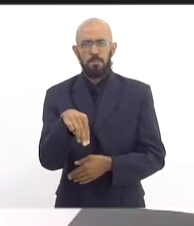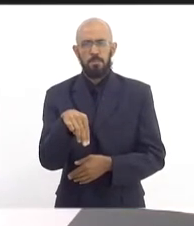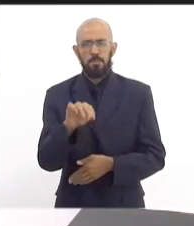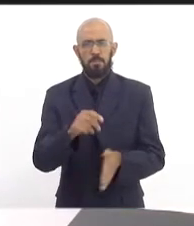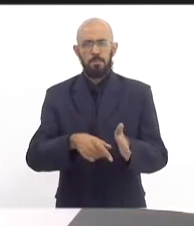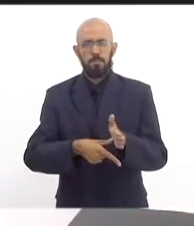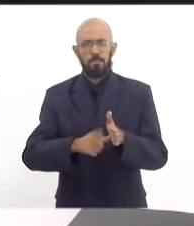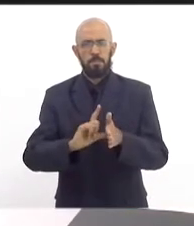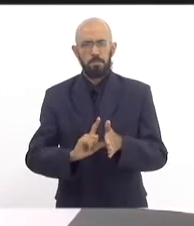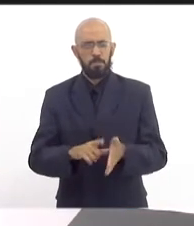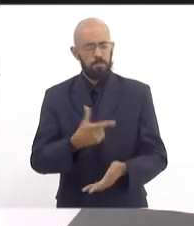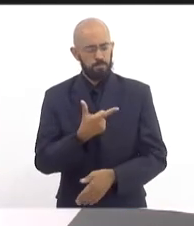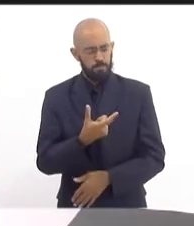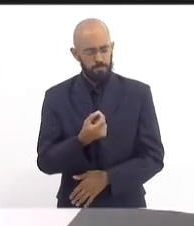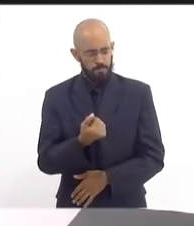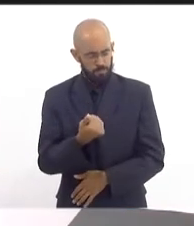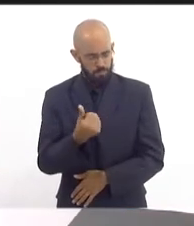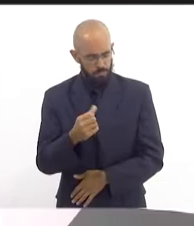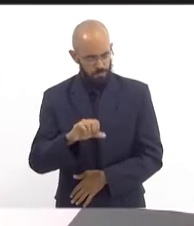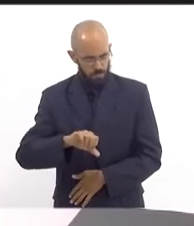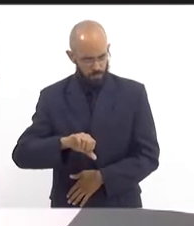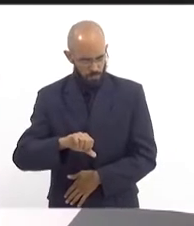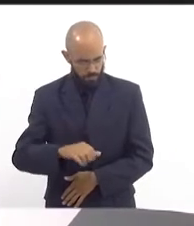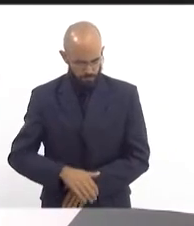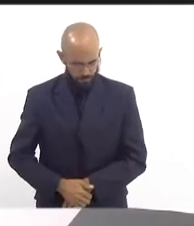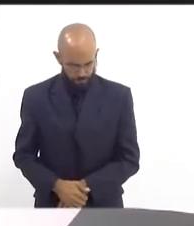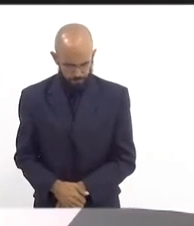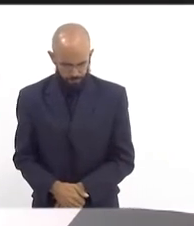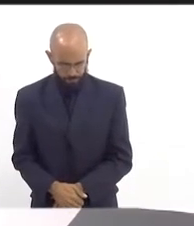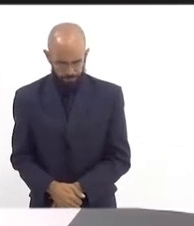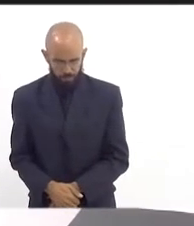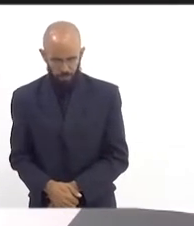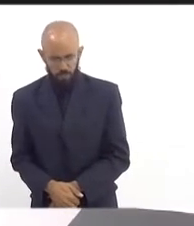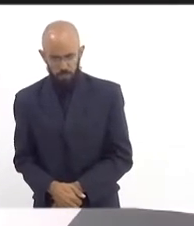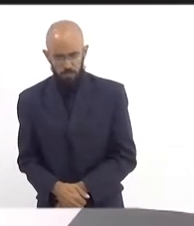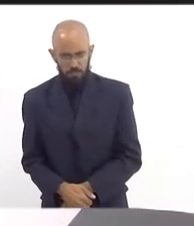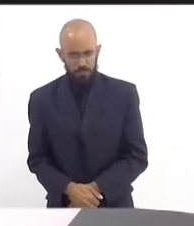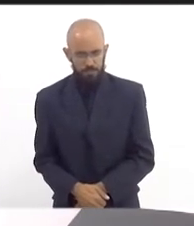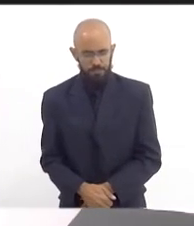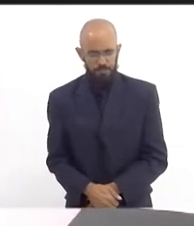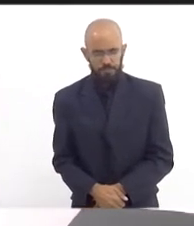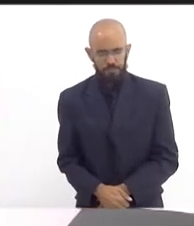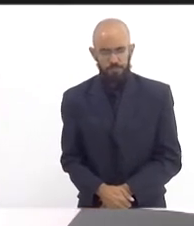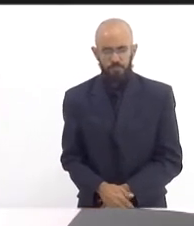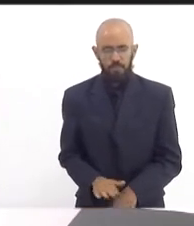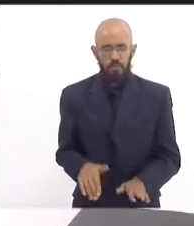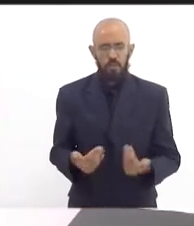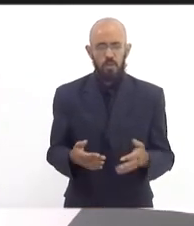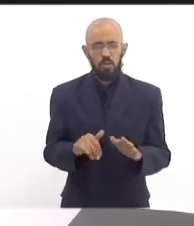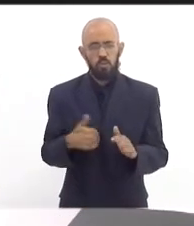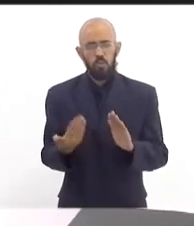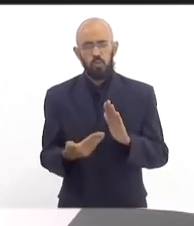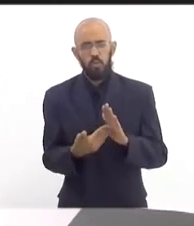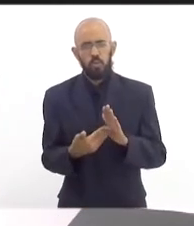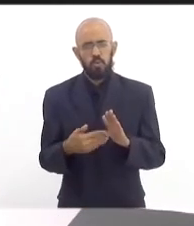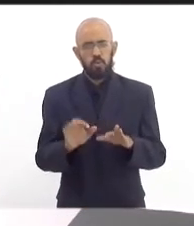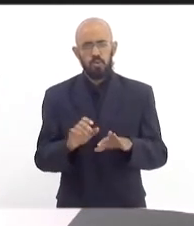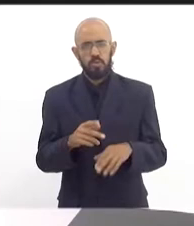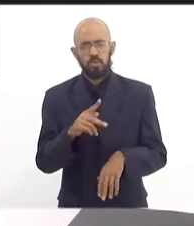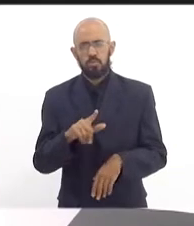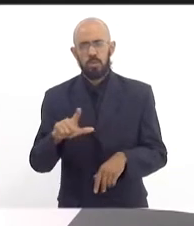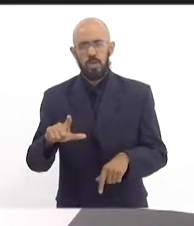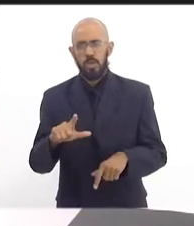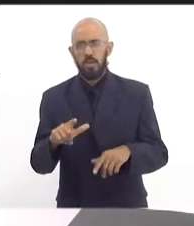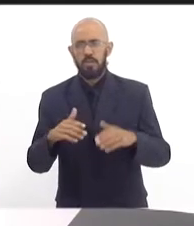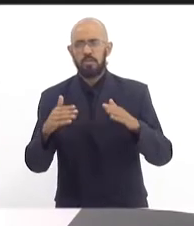anterior a 2019 a conversa que estão todos esses projetos na